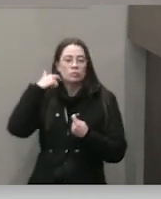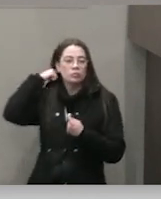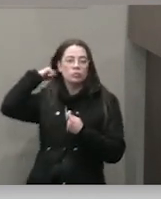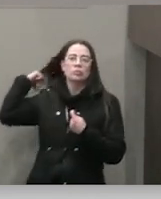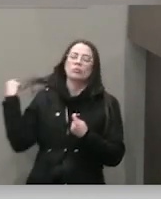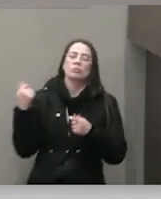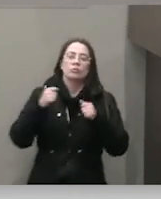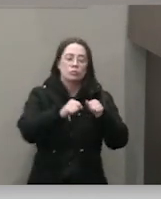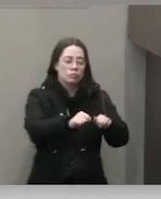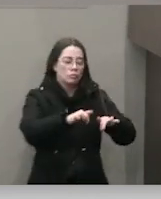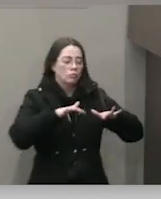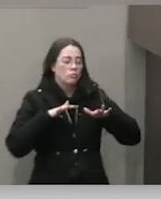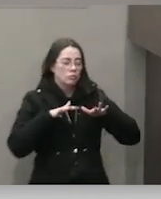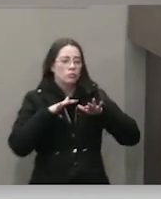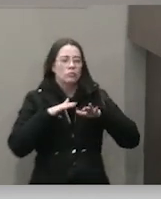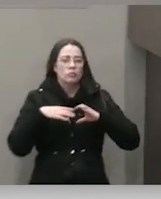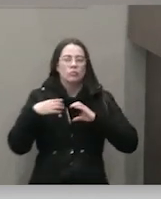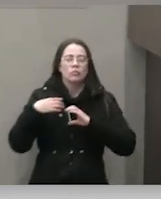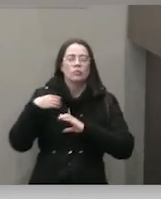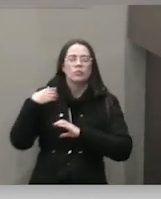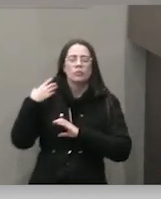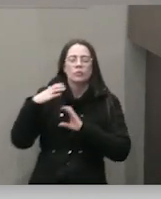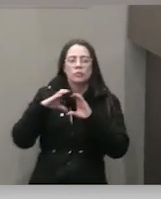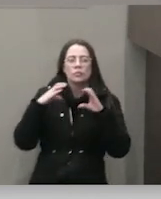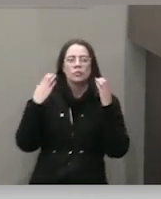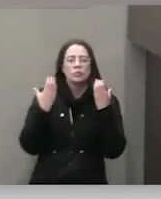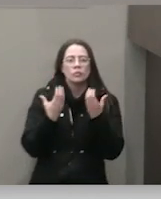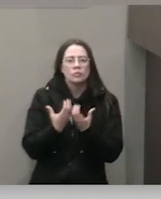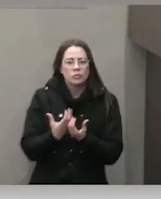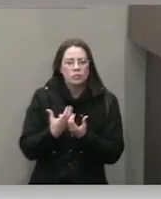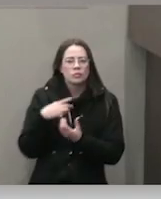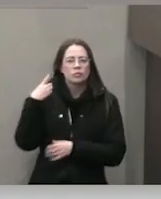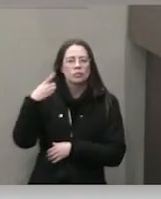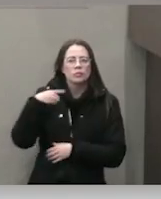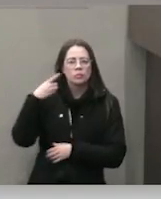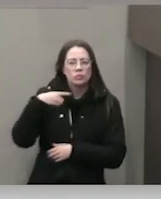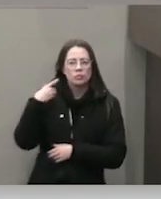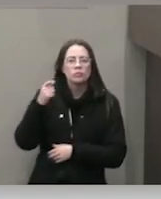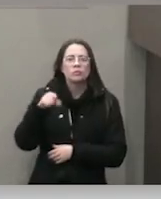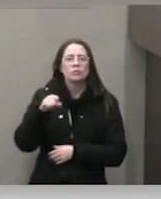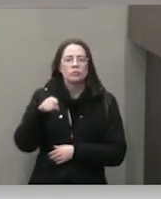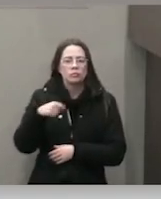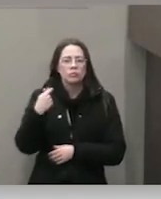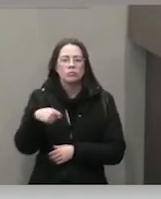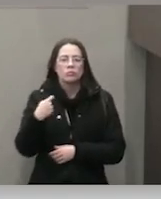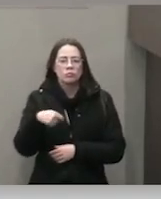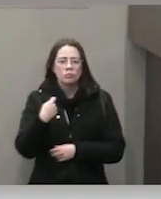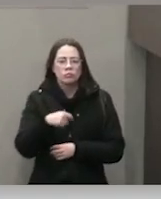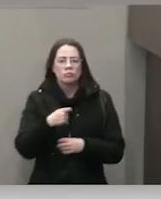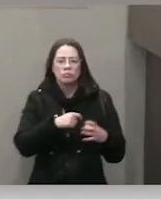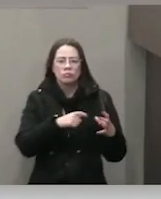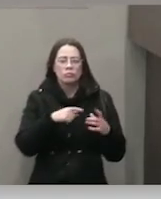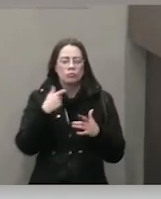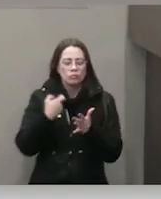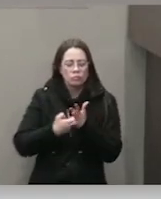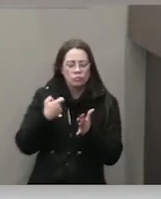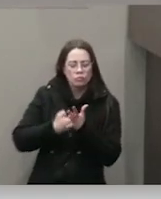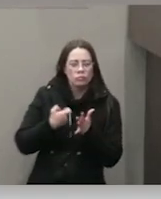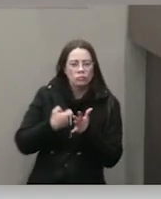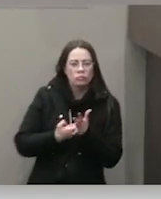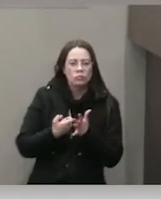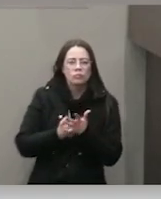pela Assembleia e pela Câmara dos Deputados. E devemos sim brigar pelos mesmos.